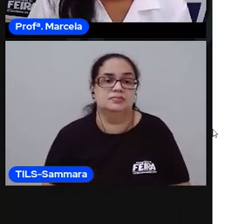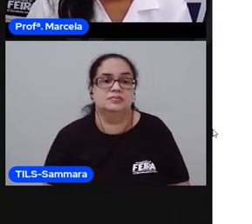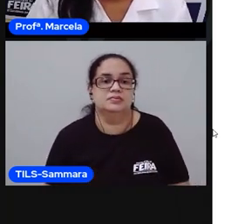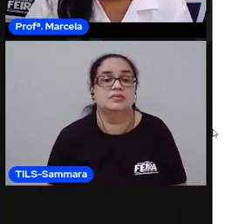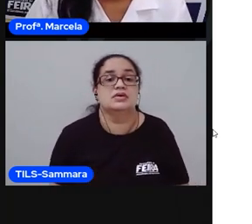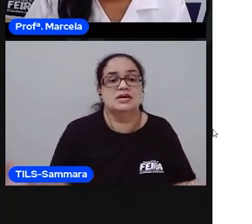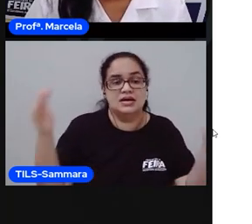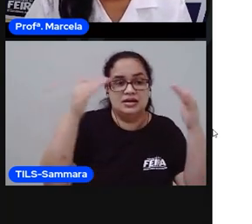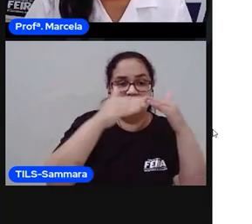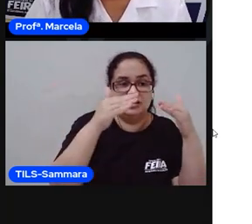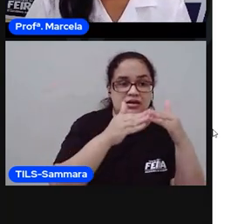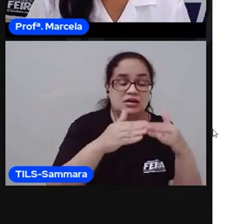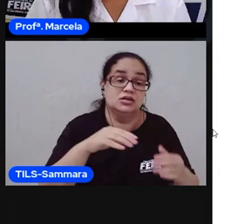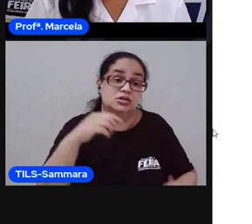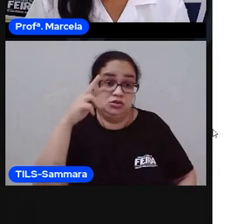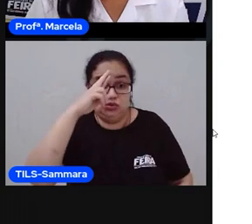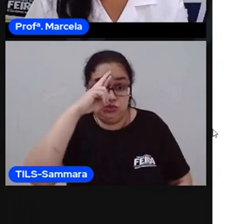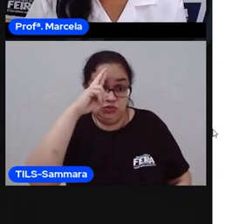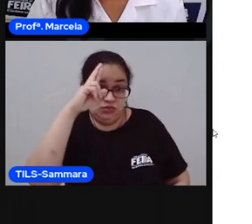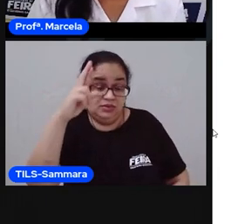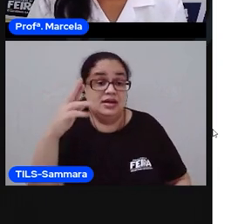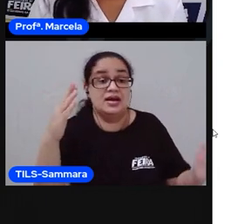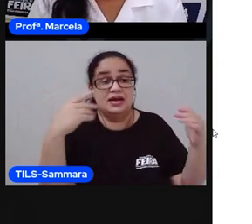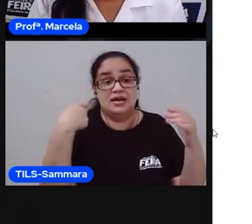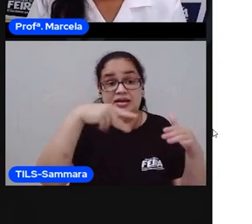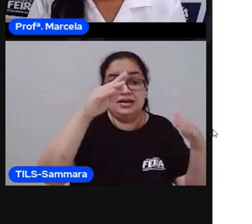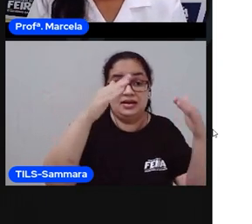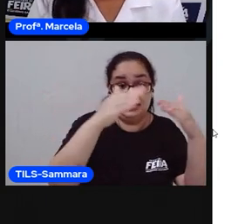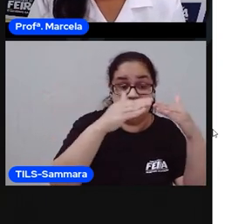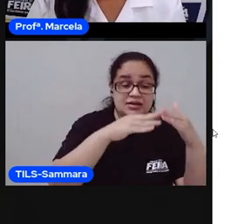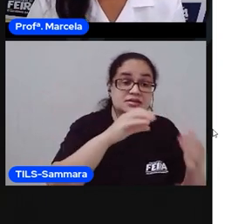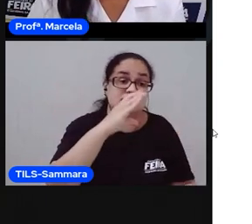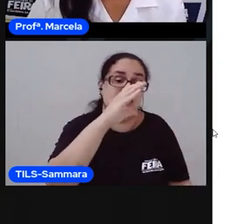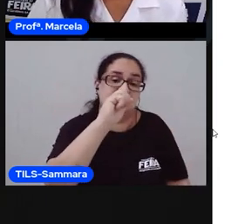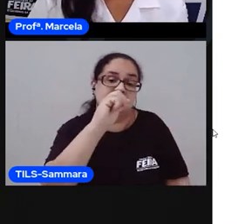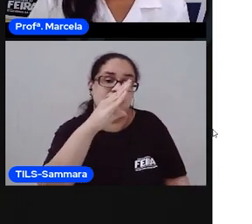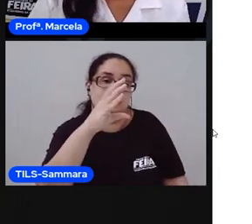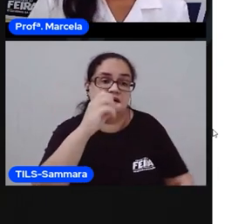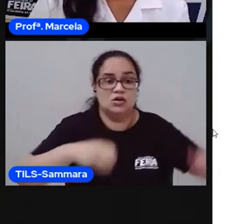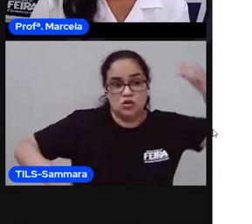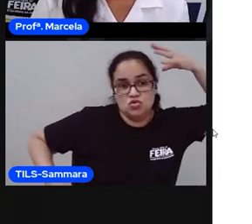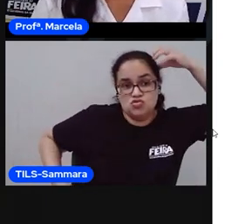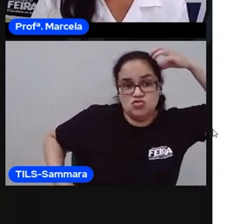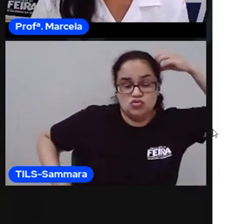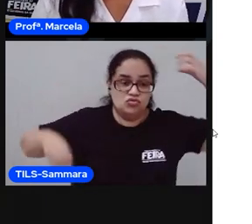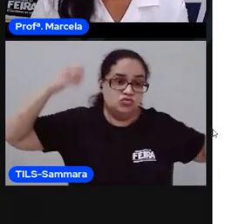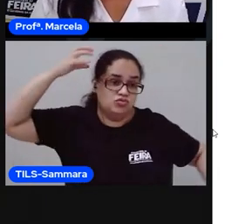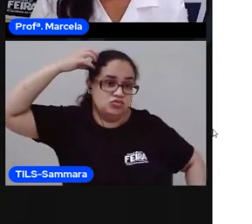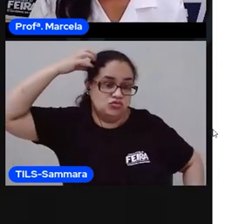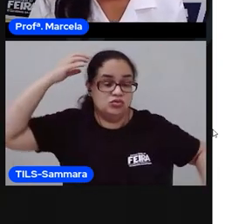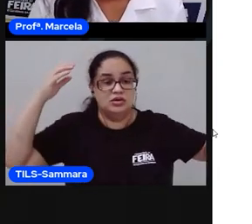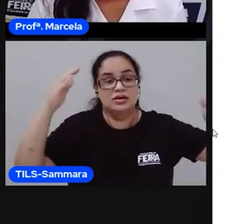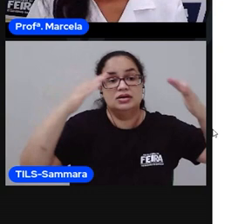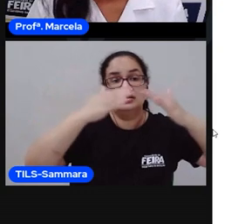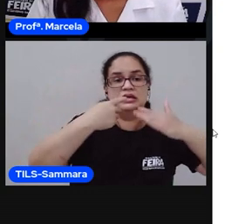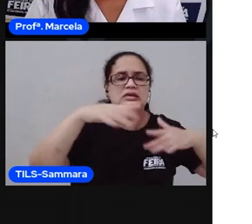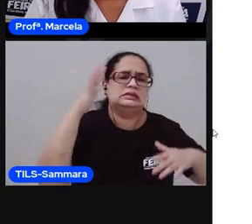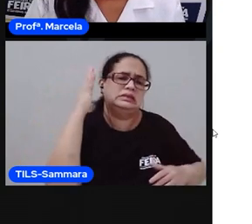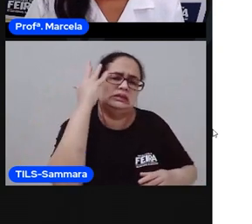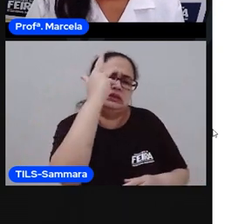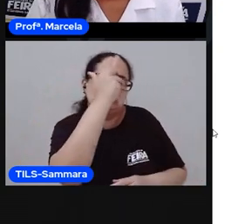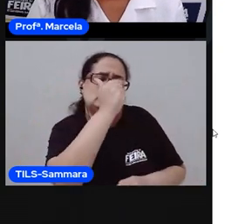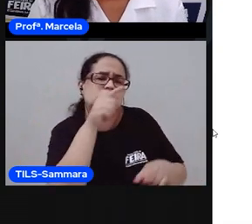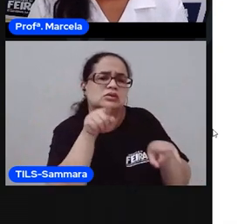A Casa e o Seu Dono. Essa casa é de caco. Quem mora nela é o macaco. Essa casa é tão bonita.